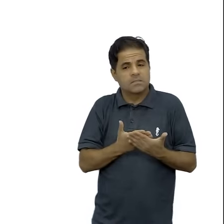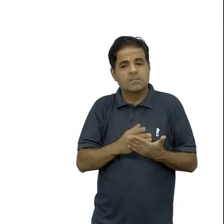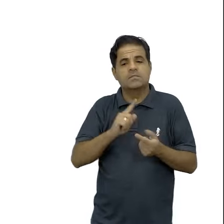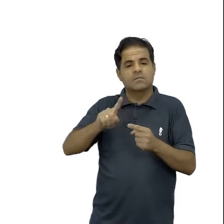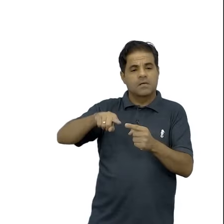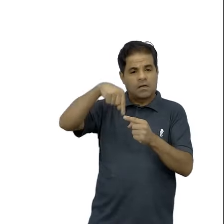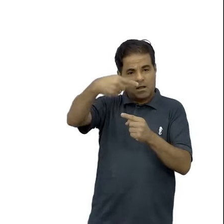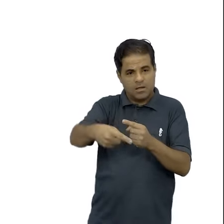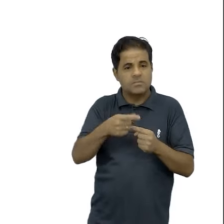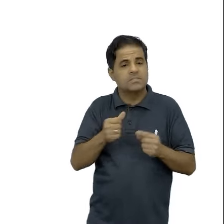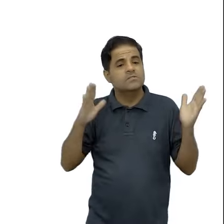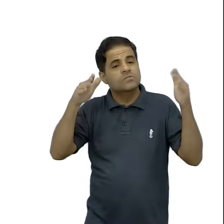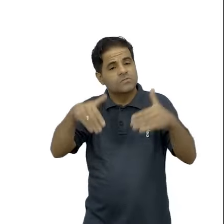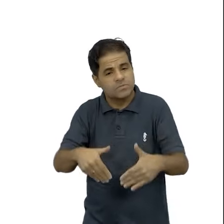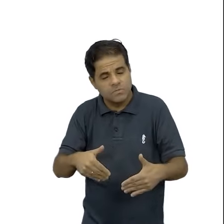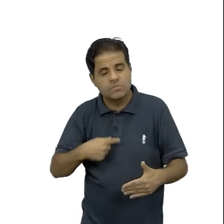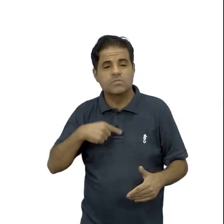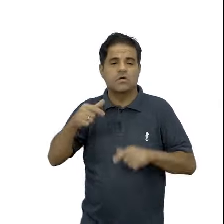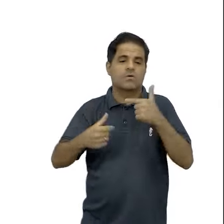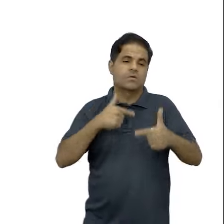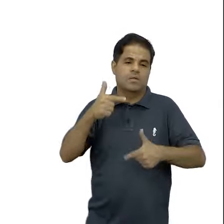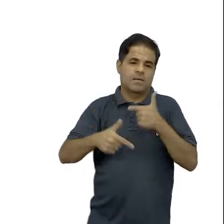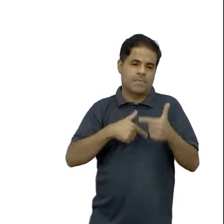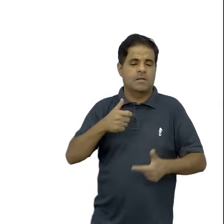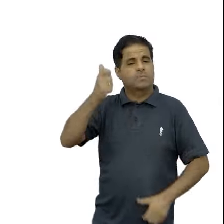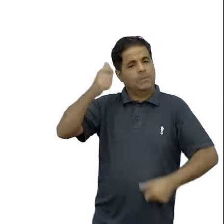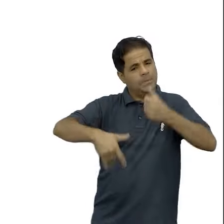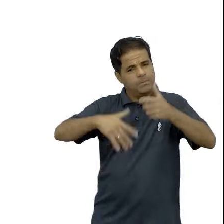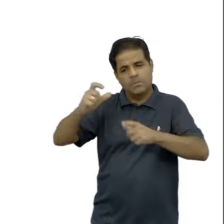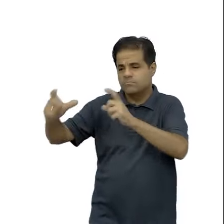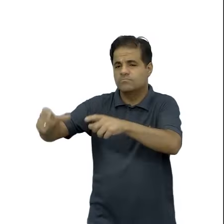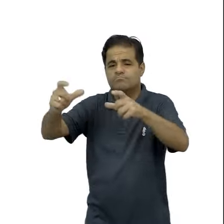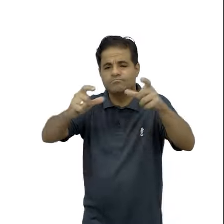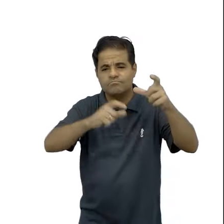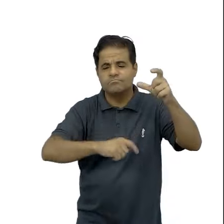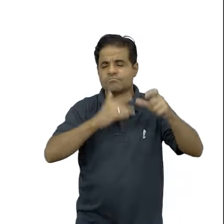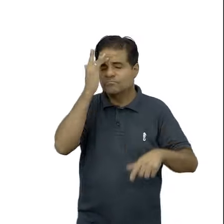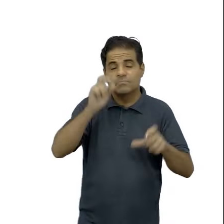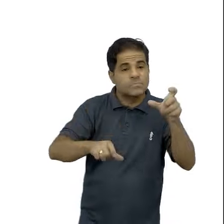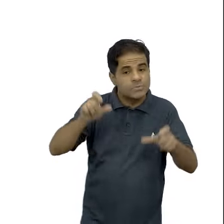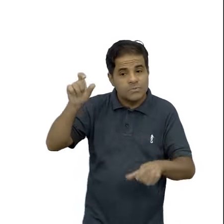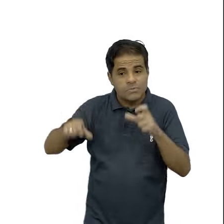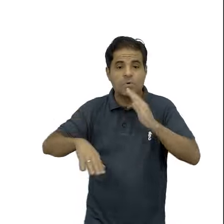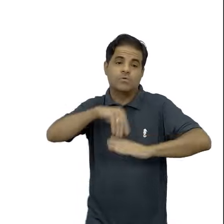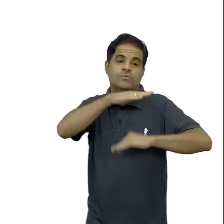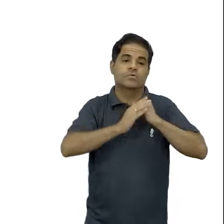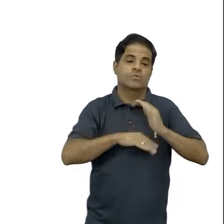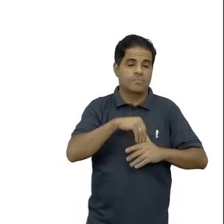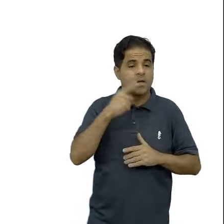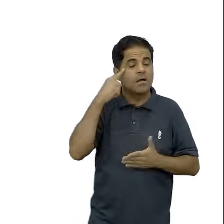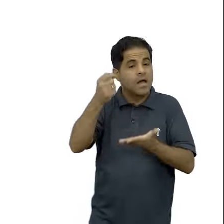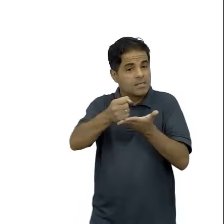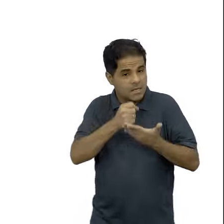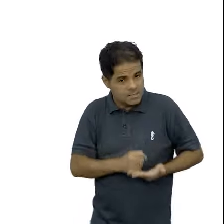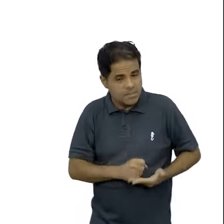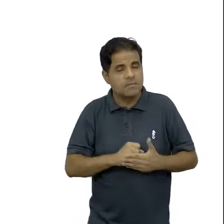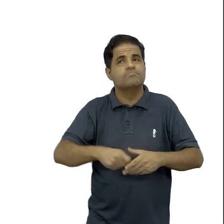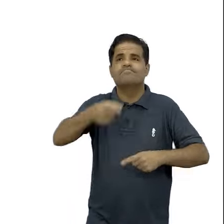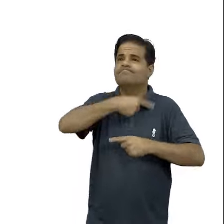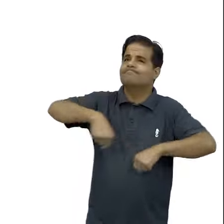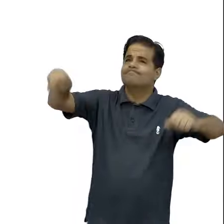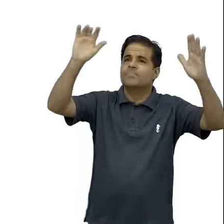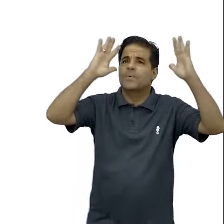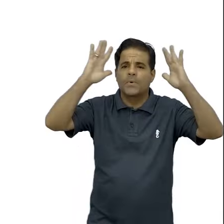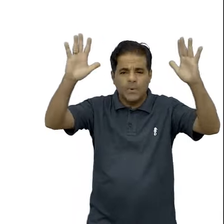Na aula 6, o foco está no trabalho com descrição e localização de pessoas ou objetos, trazendo algumas reflexões